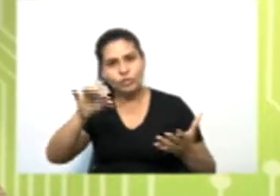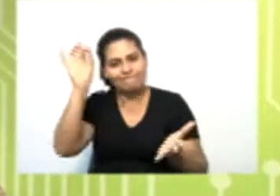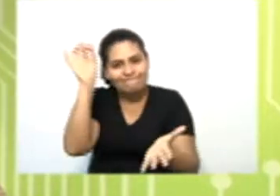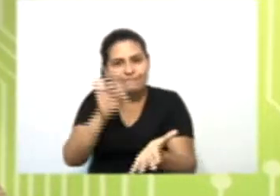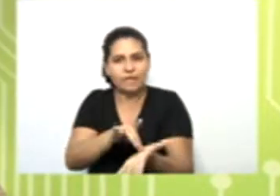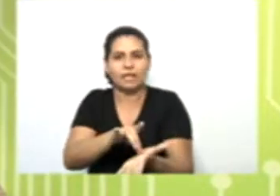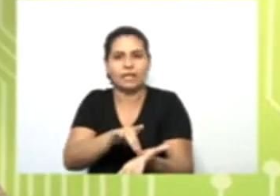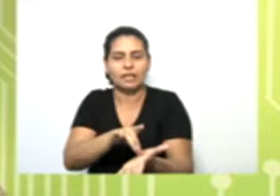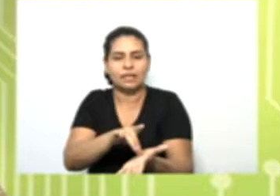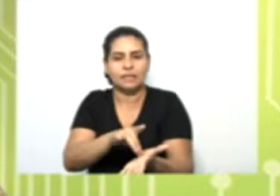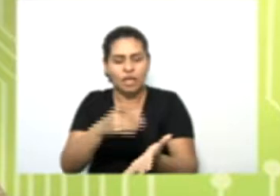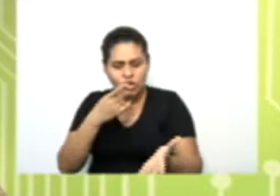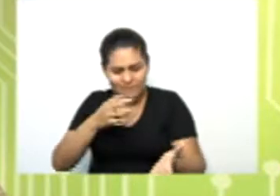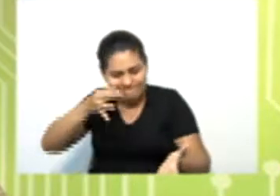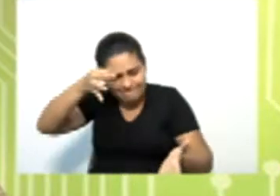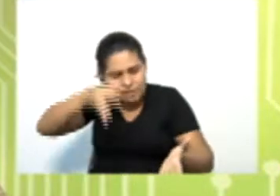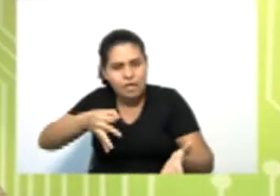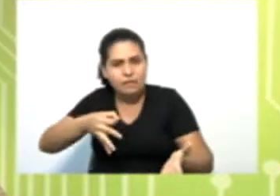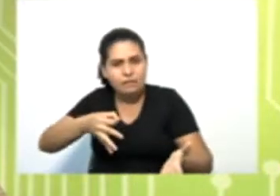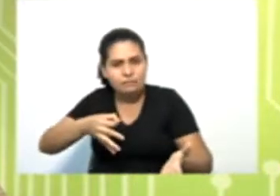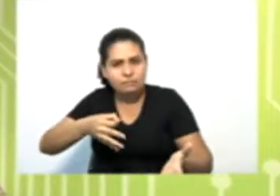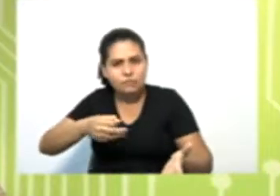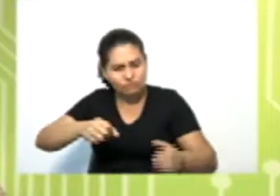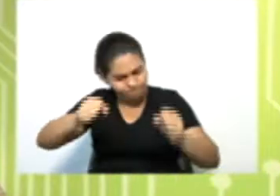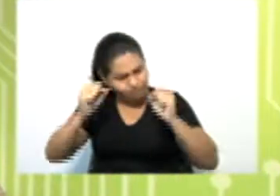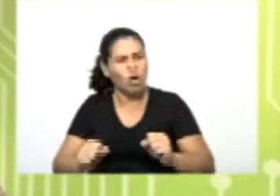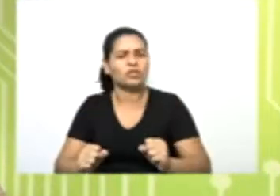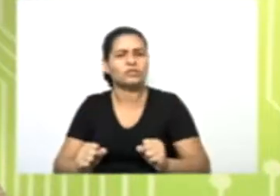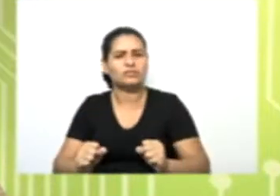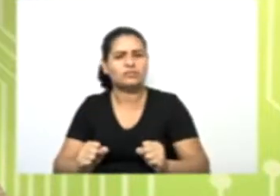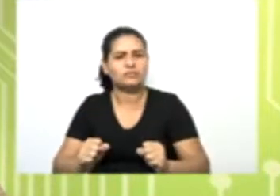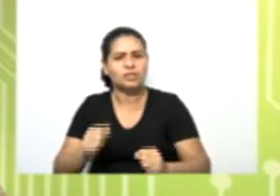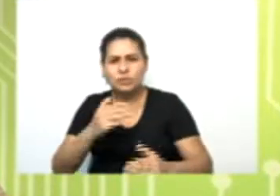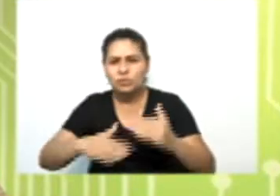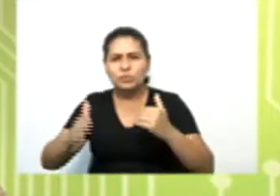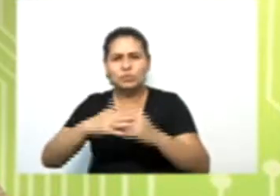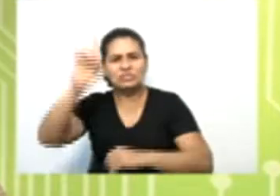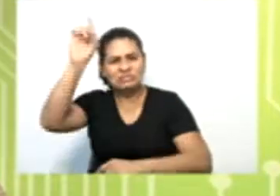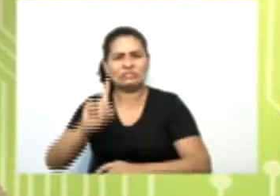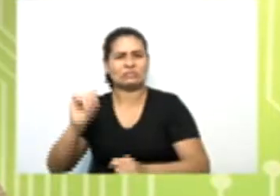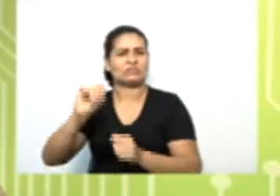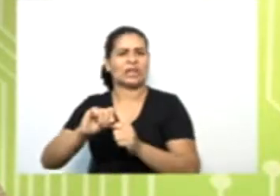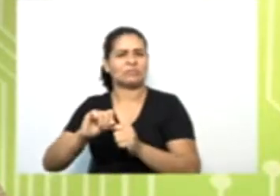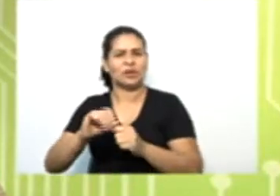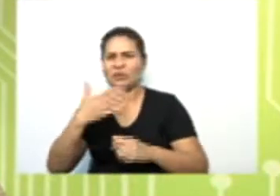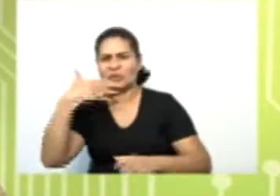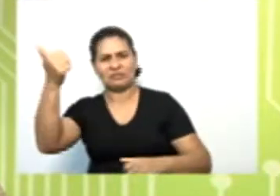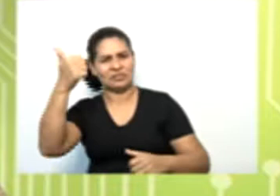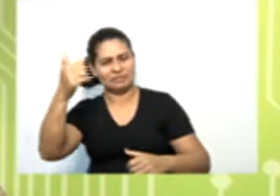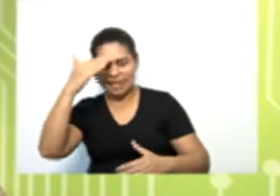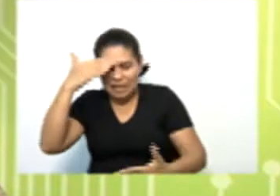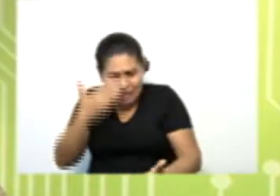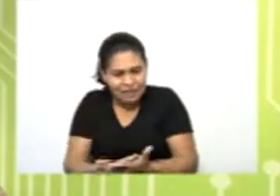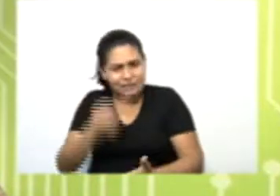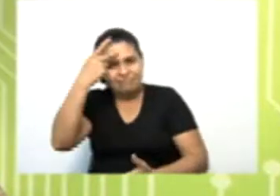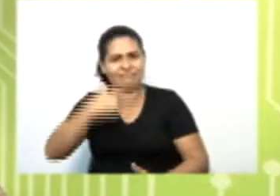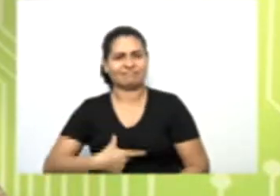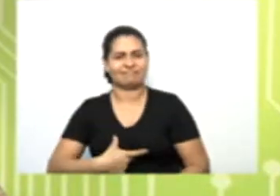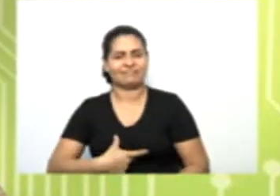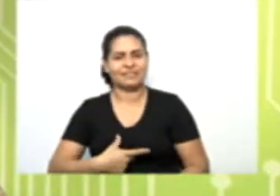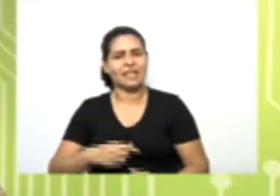autoafirmação, não é? É você se afirmar, é você dizer, tudo posso naquele que me fortalece. Olha que coisa maravilhosa, é acreditar em você